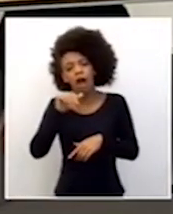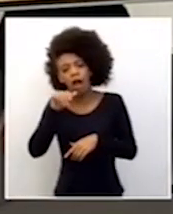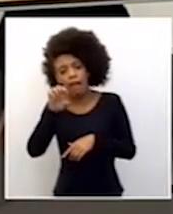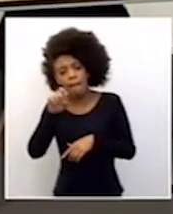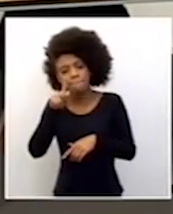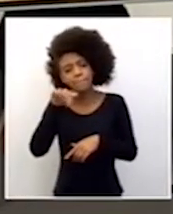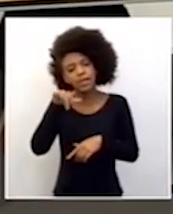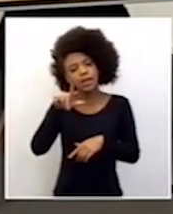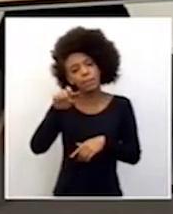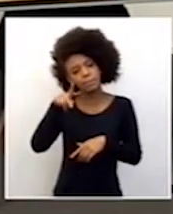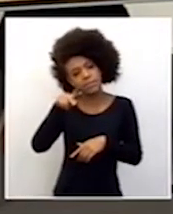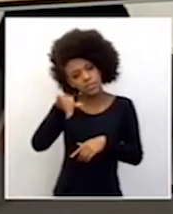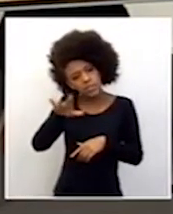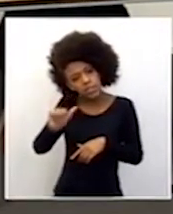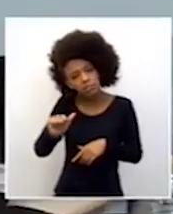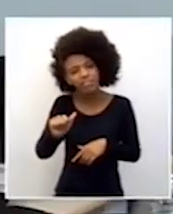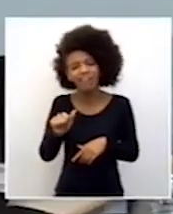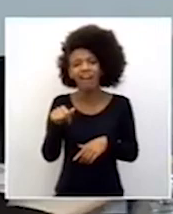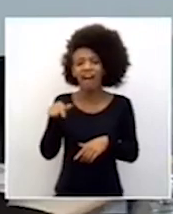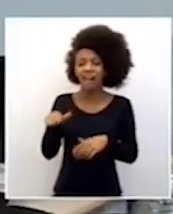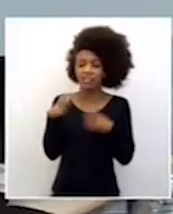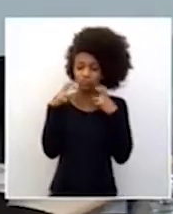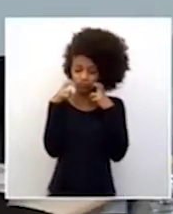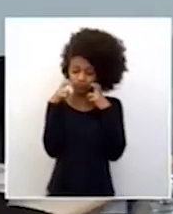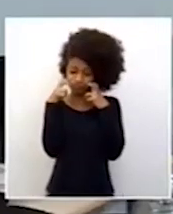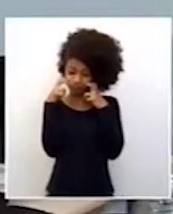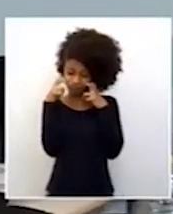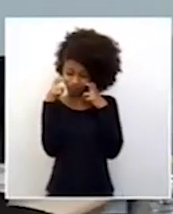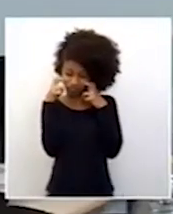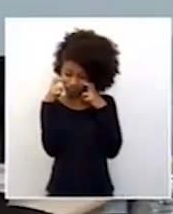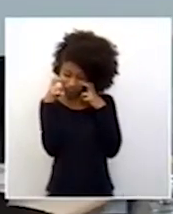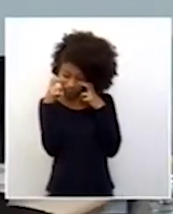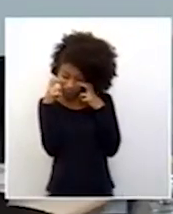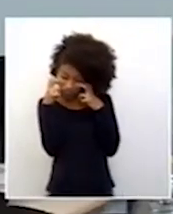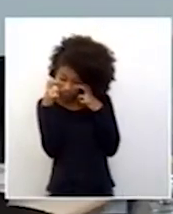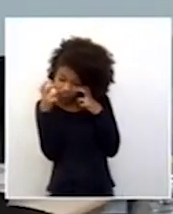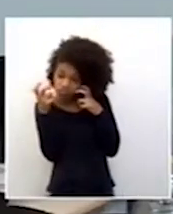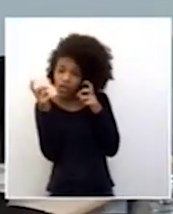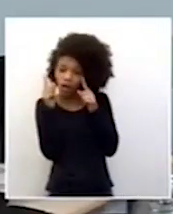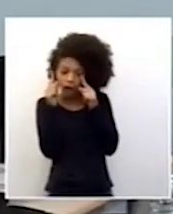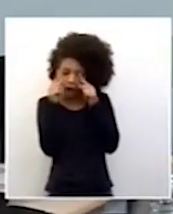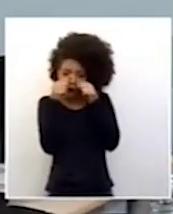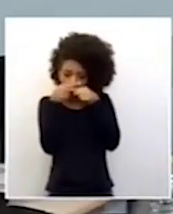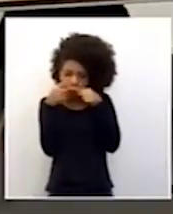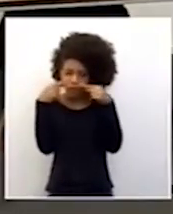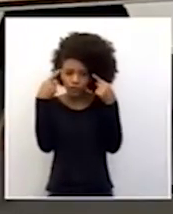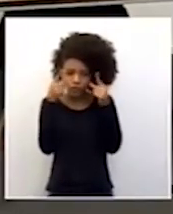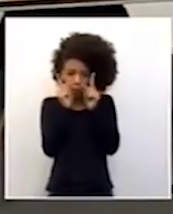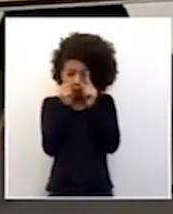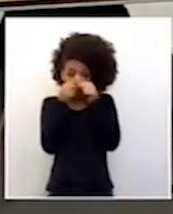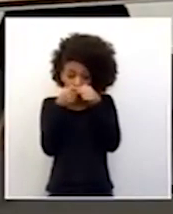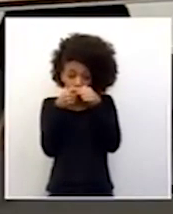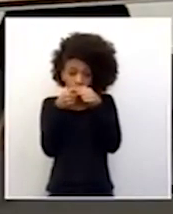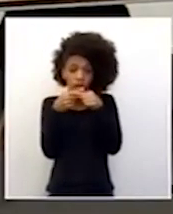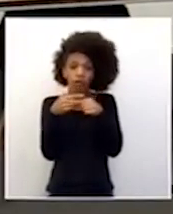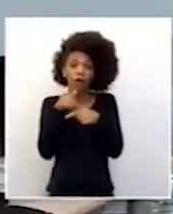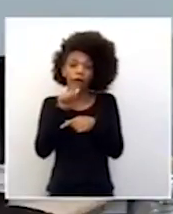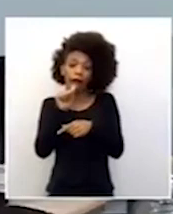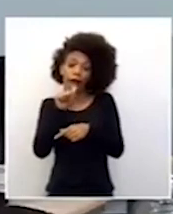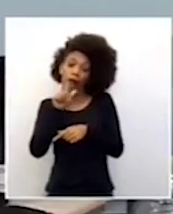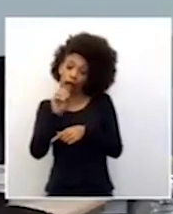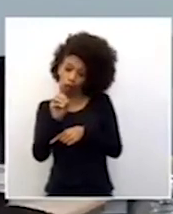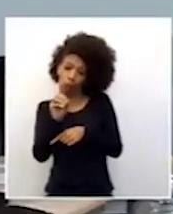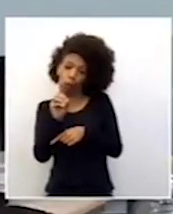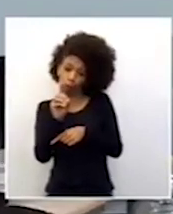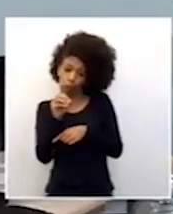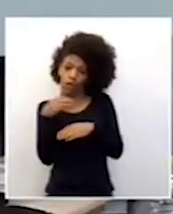era extremamente tímido. Diz que ele era caolho. Caolho? Essa eu não tinha escutado. Gago. Ele